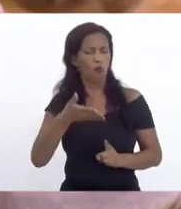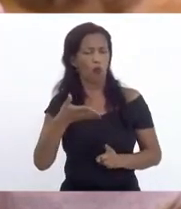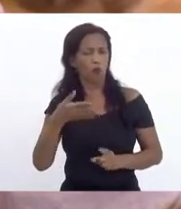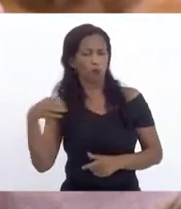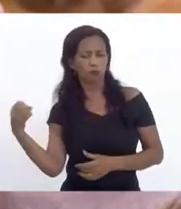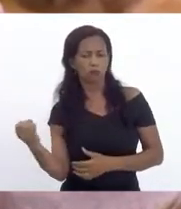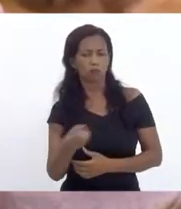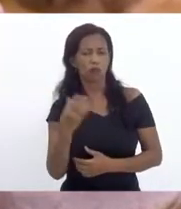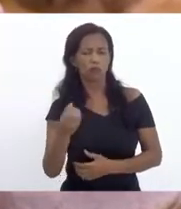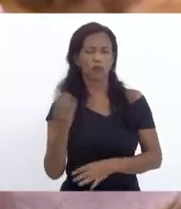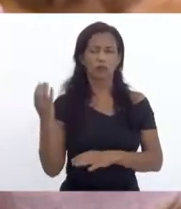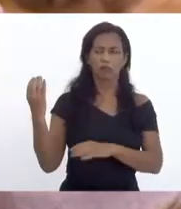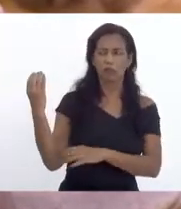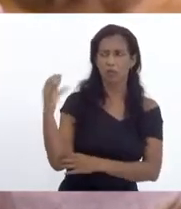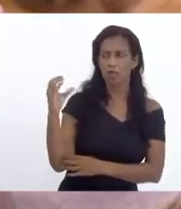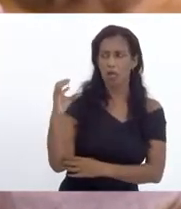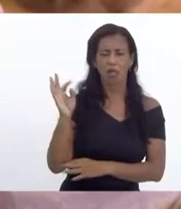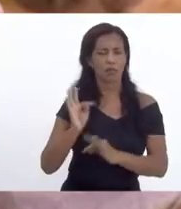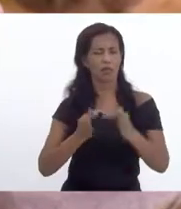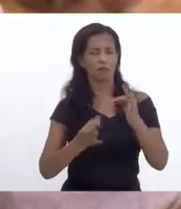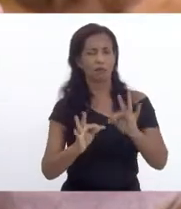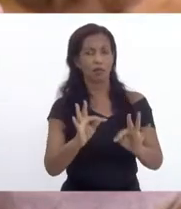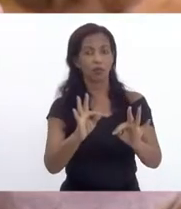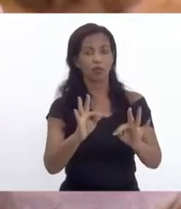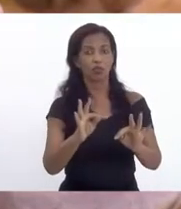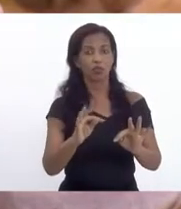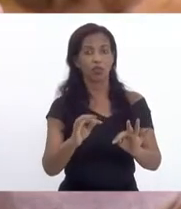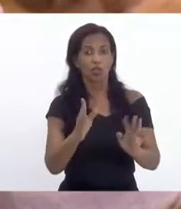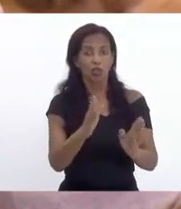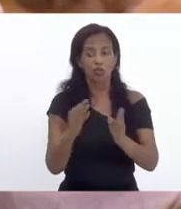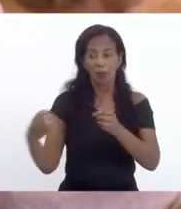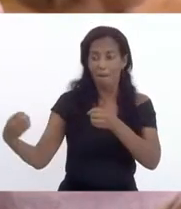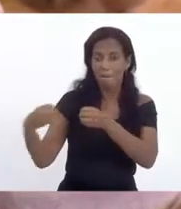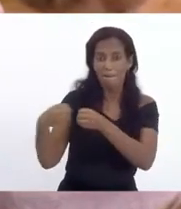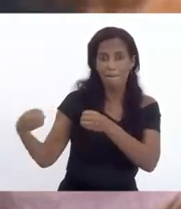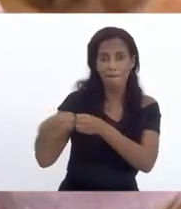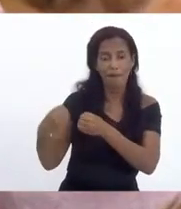inovação, na ciência e tecnologia. Nós temos aqui ao lado